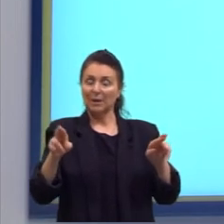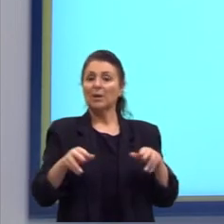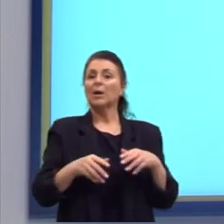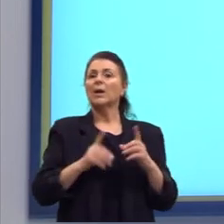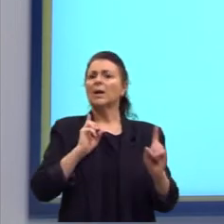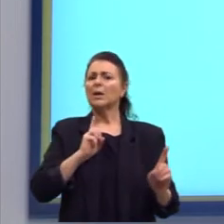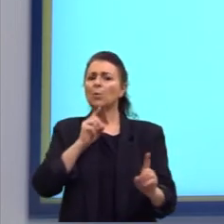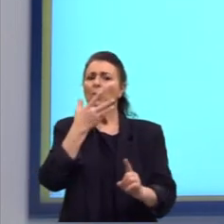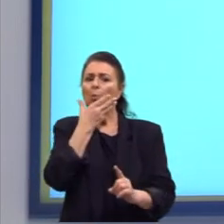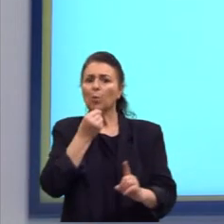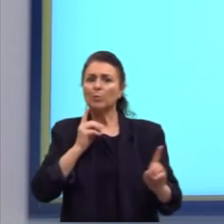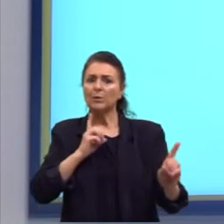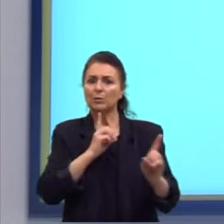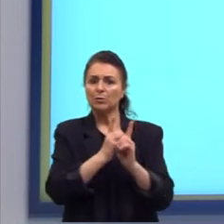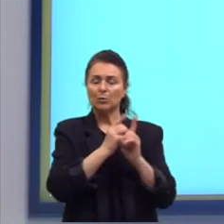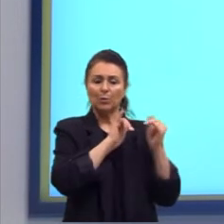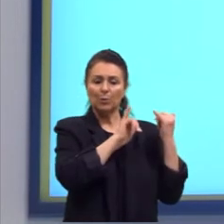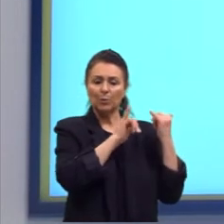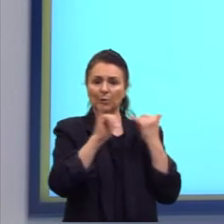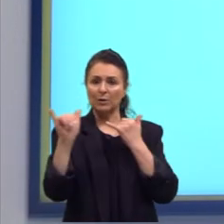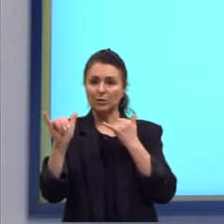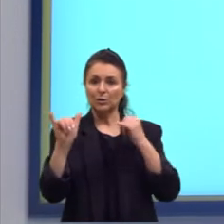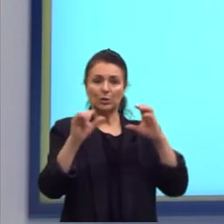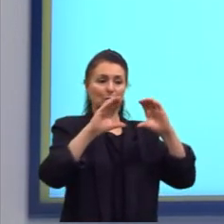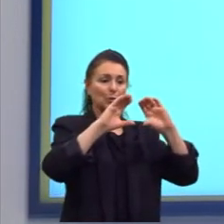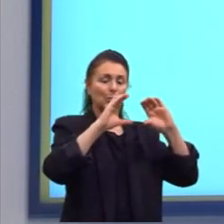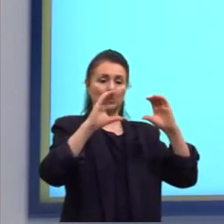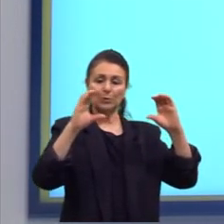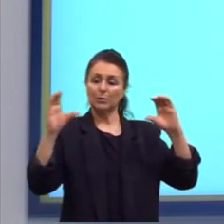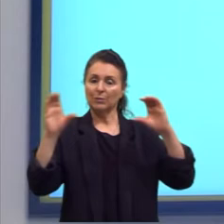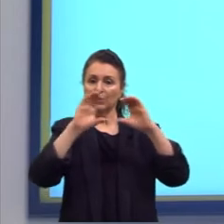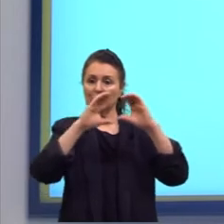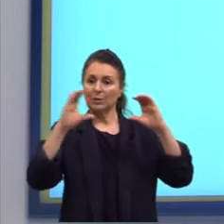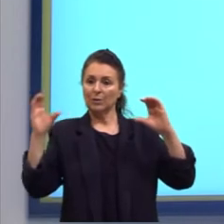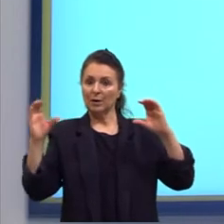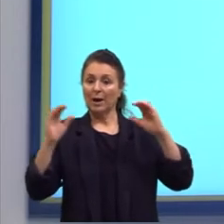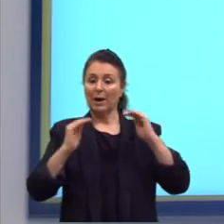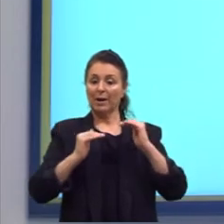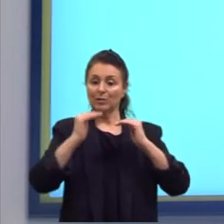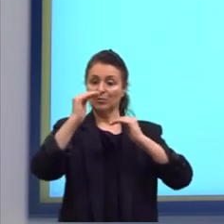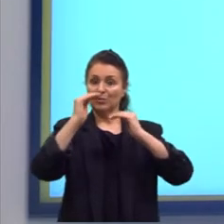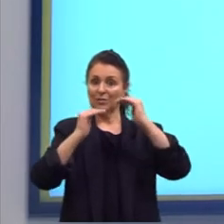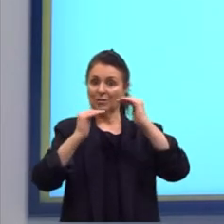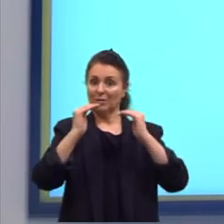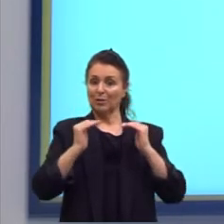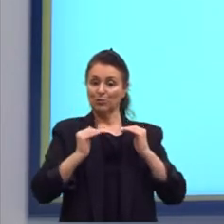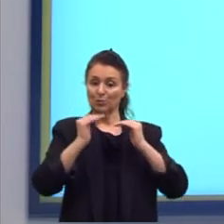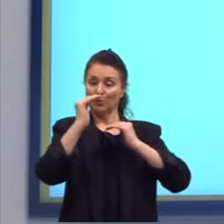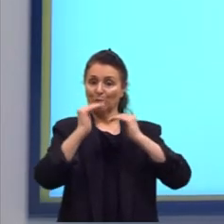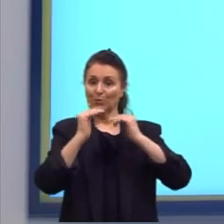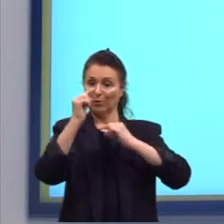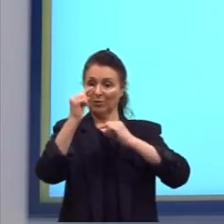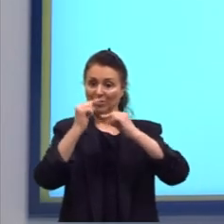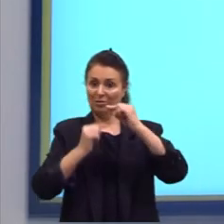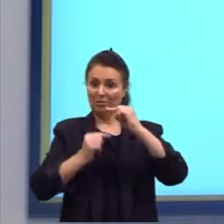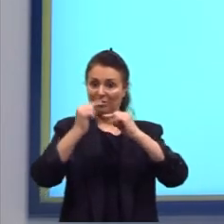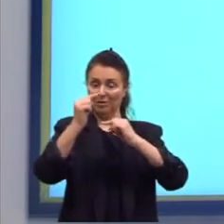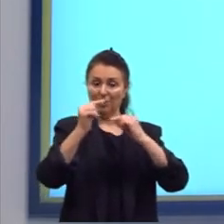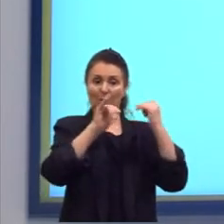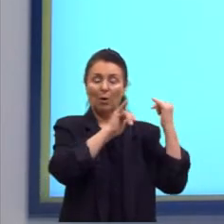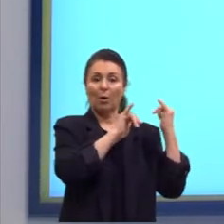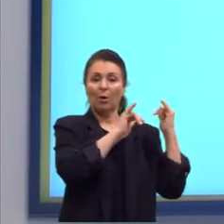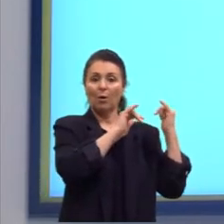onde descobriu que a corrente no circuito é diretamente proporcional então vejam